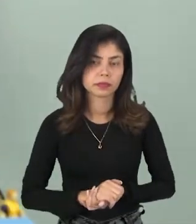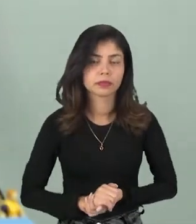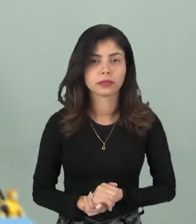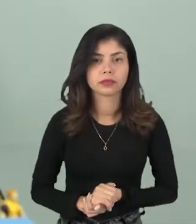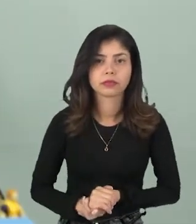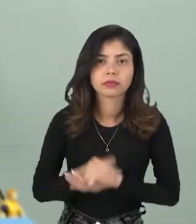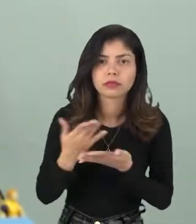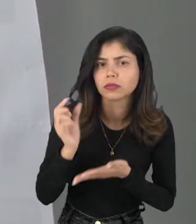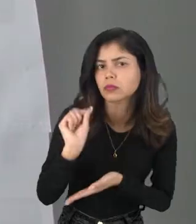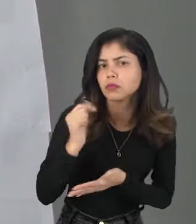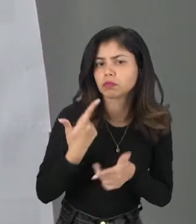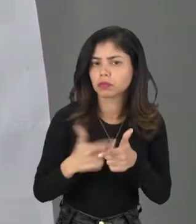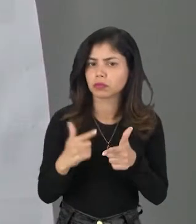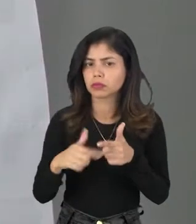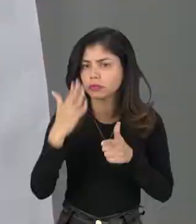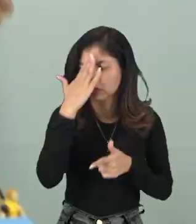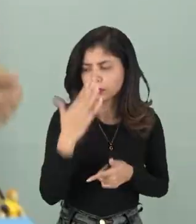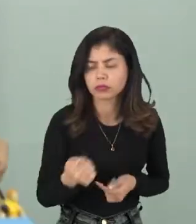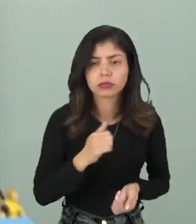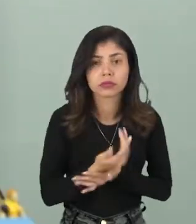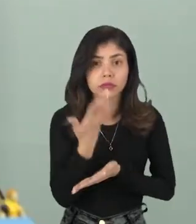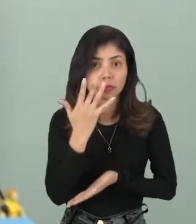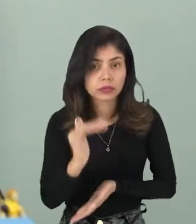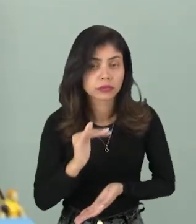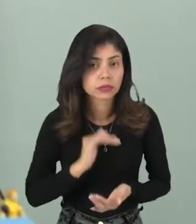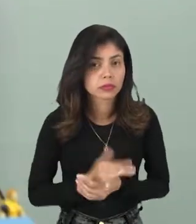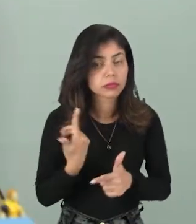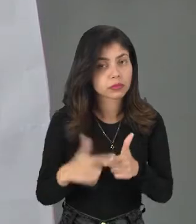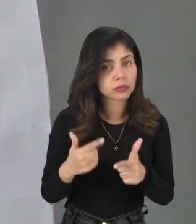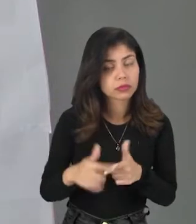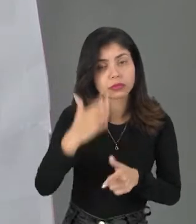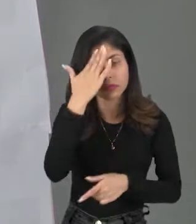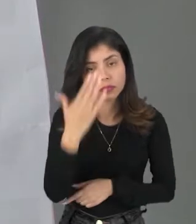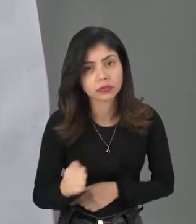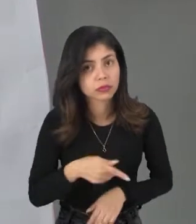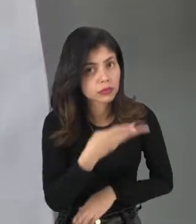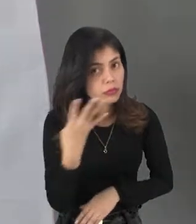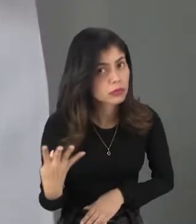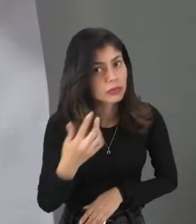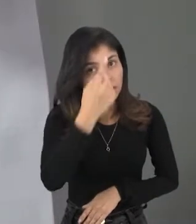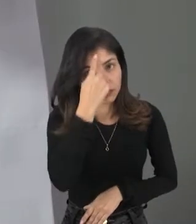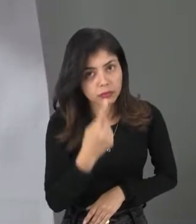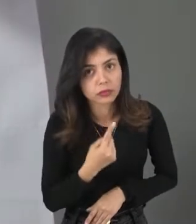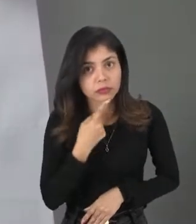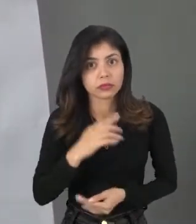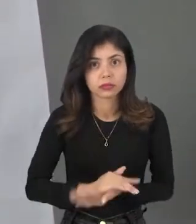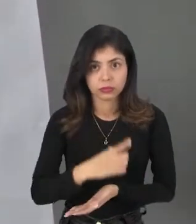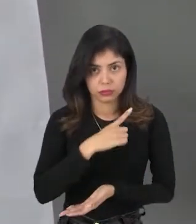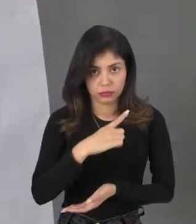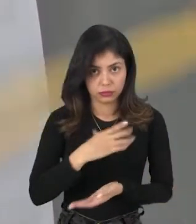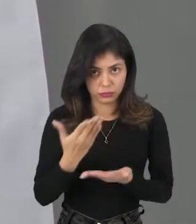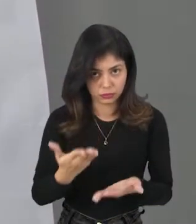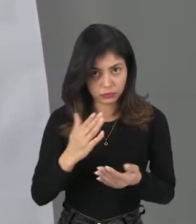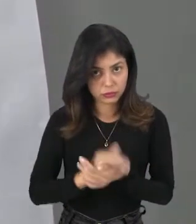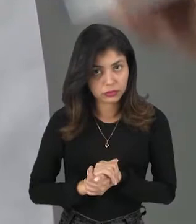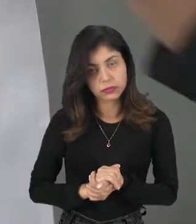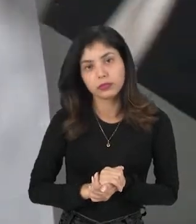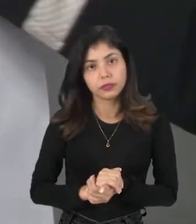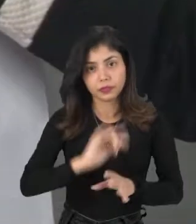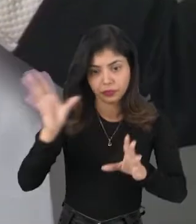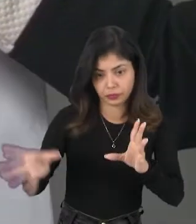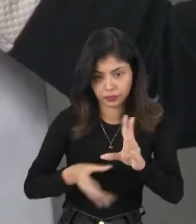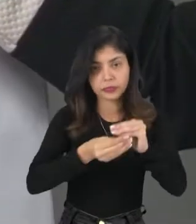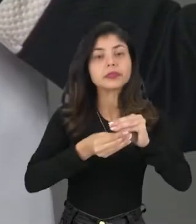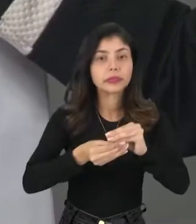e o problema quer saber crianças o problema quer saber quantas figurinhas terá o álbum